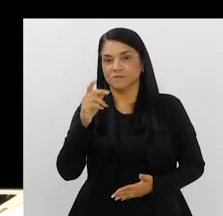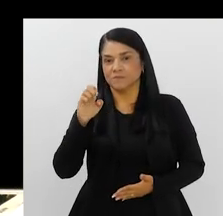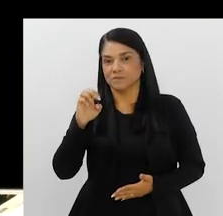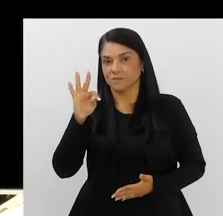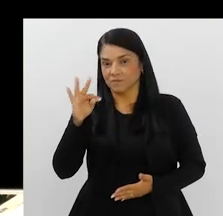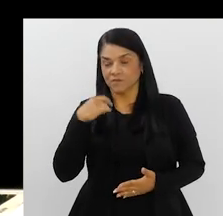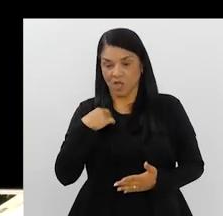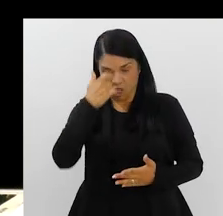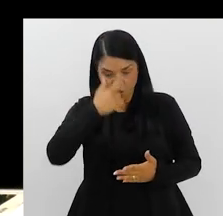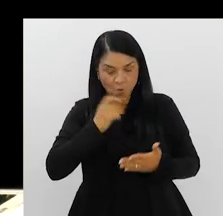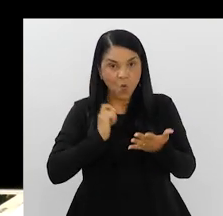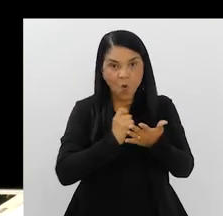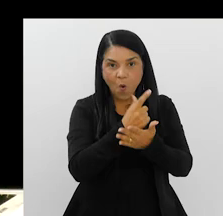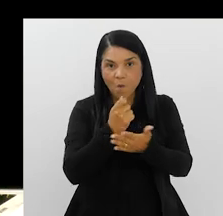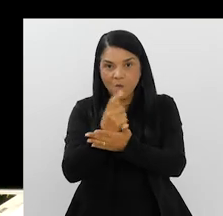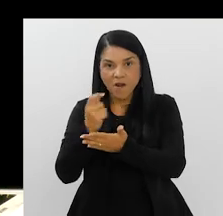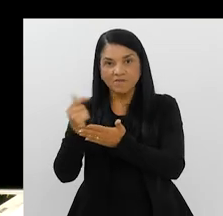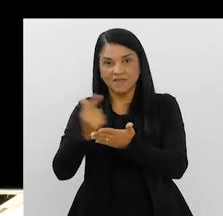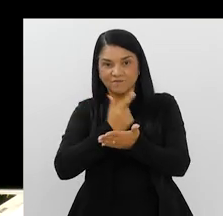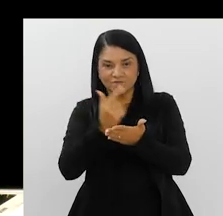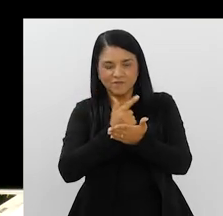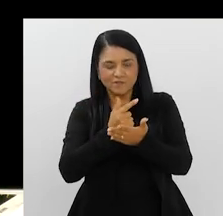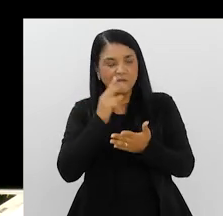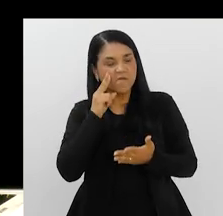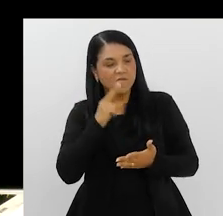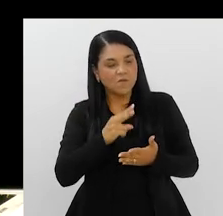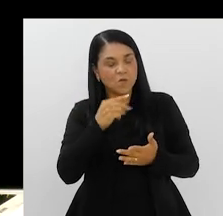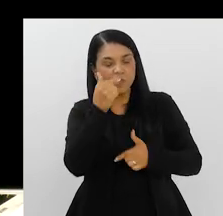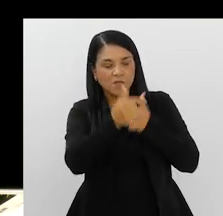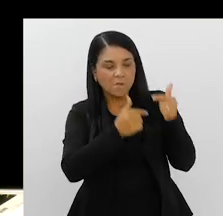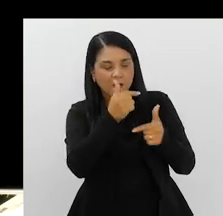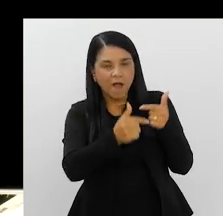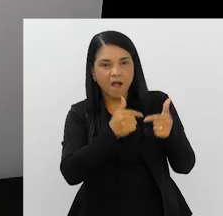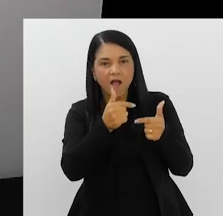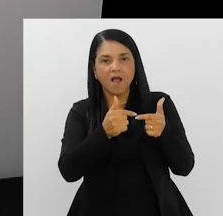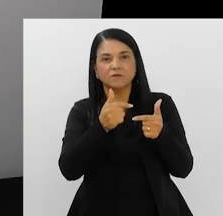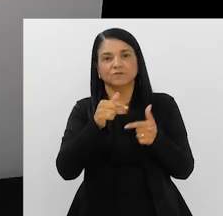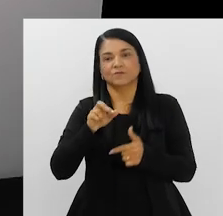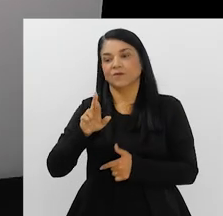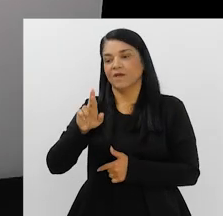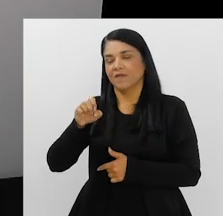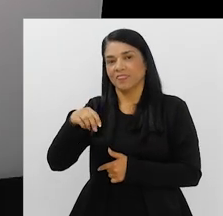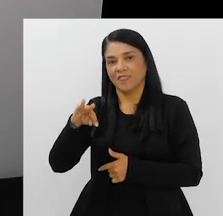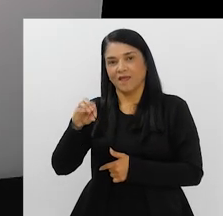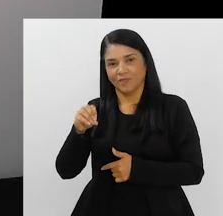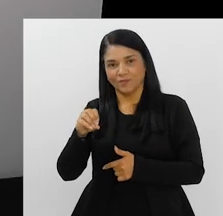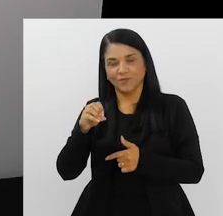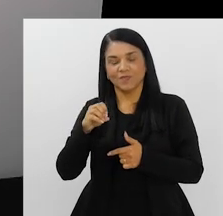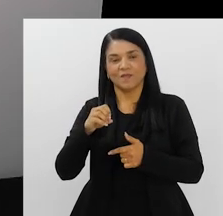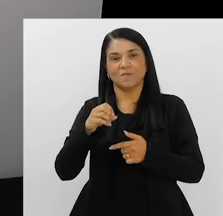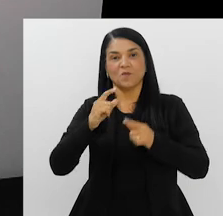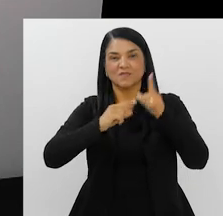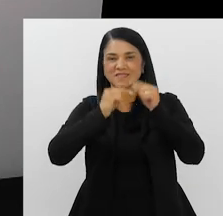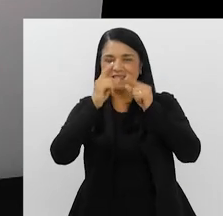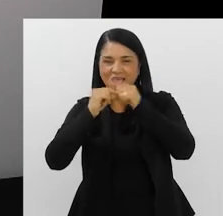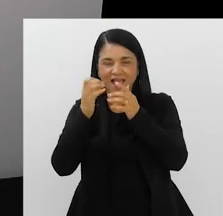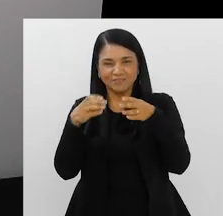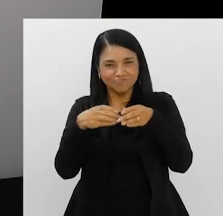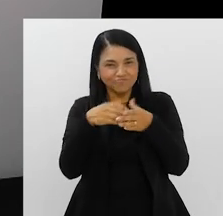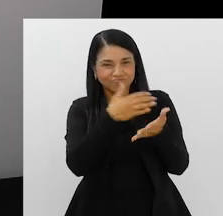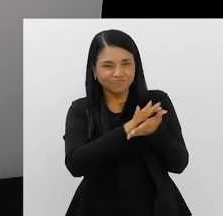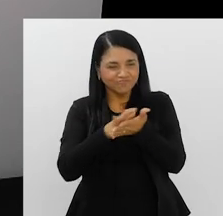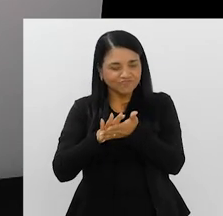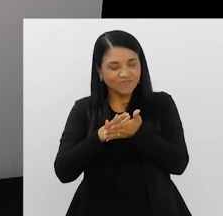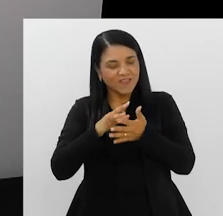revista Manchete para ver o trabalho do Renato na Mocidade, a leitura do Renato, que era diferenciada, e eu